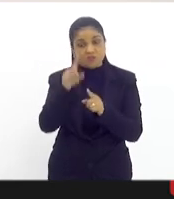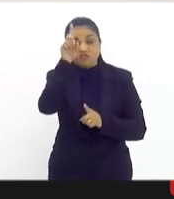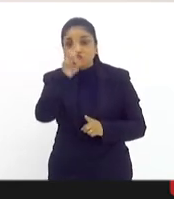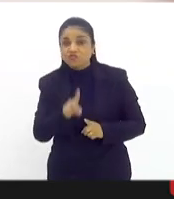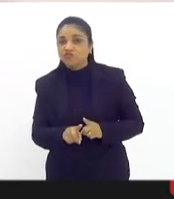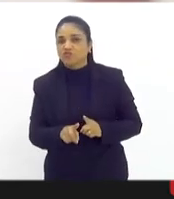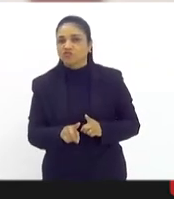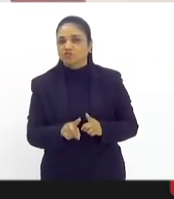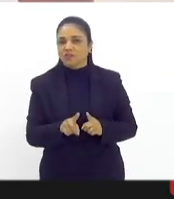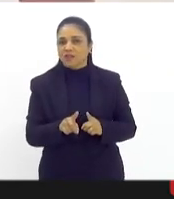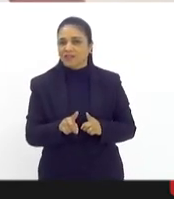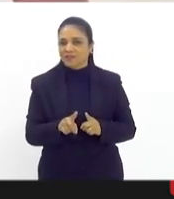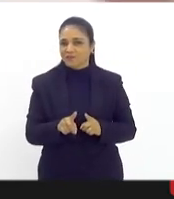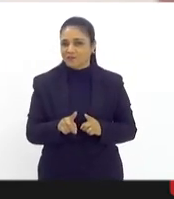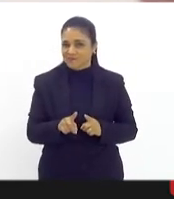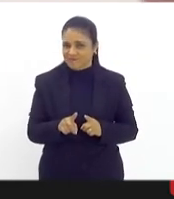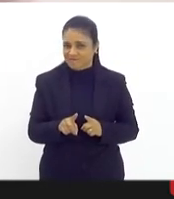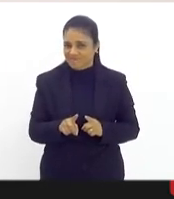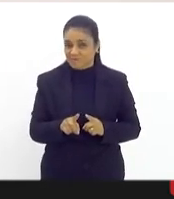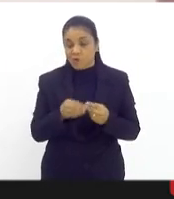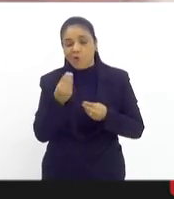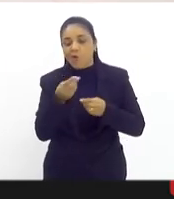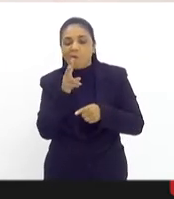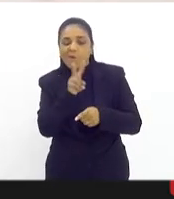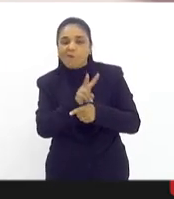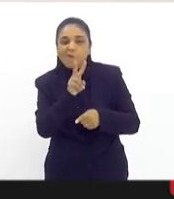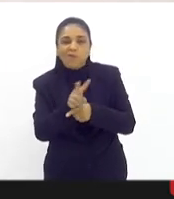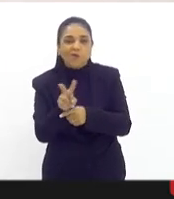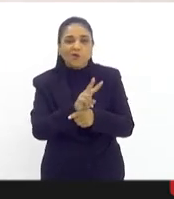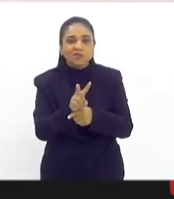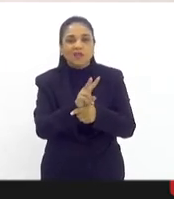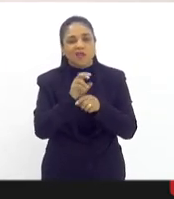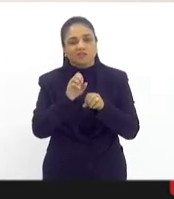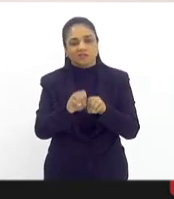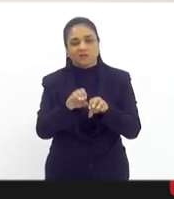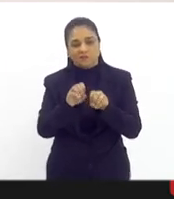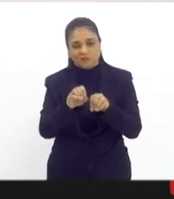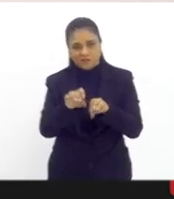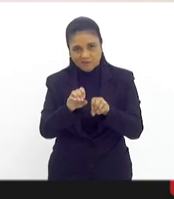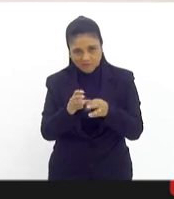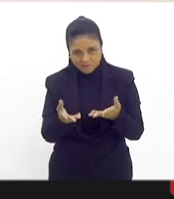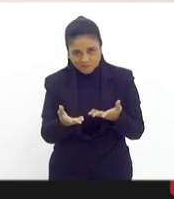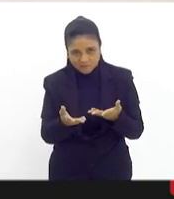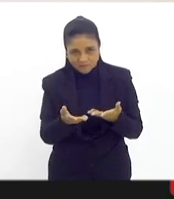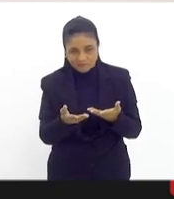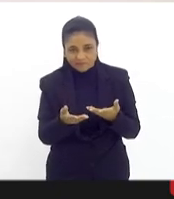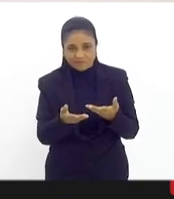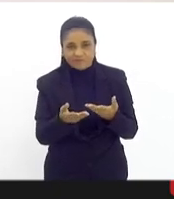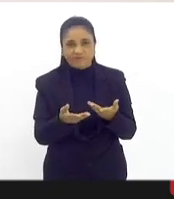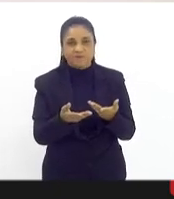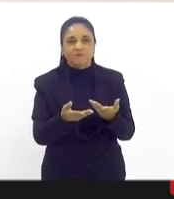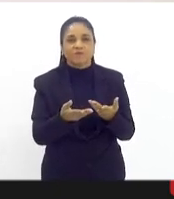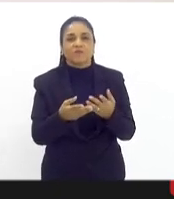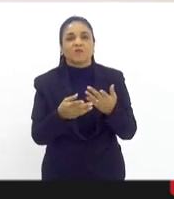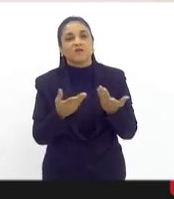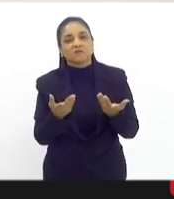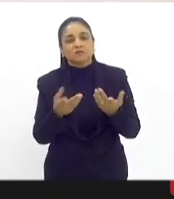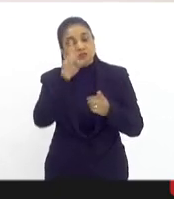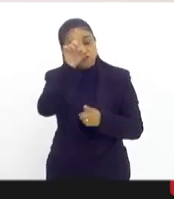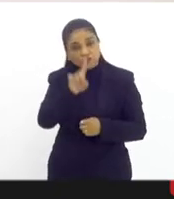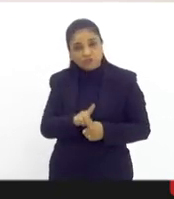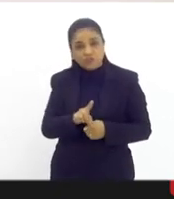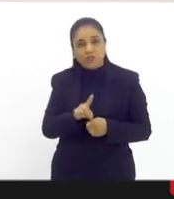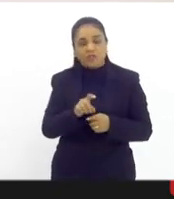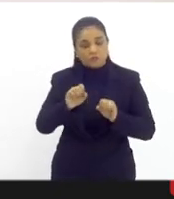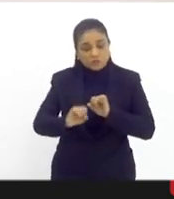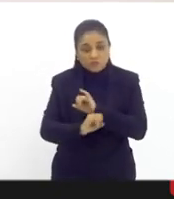no design, né? Como é que a gente protege e lida com a educação midiática por design, tanto no sentido de proteção de direitos, como no sentido